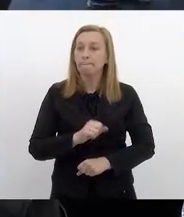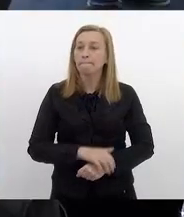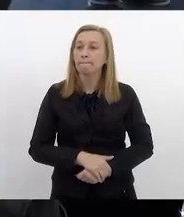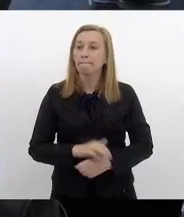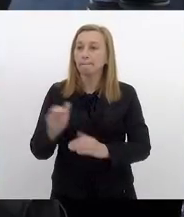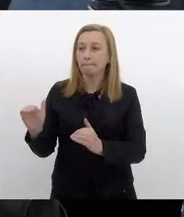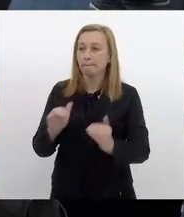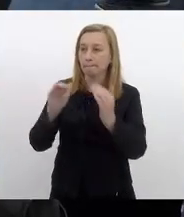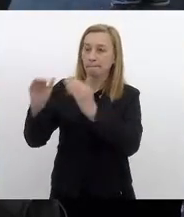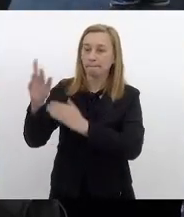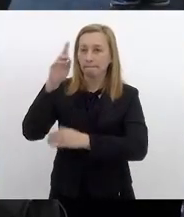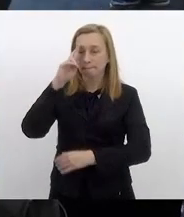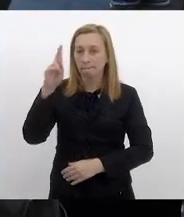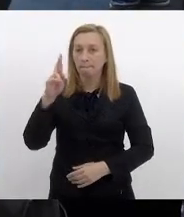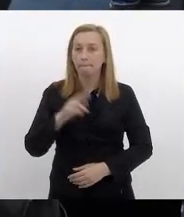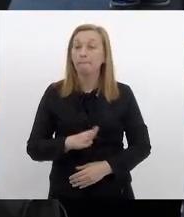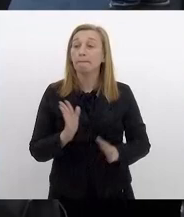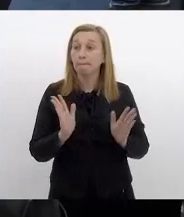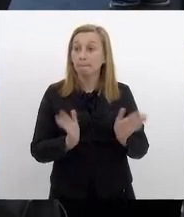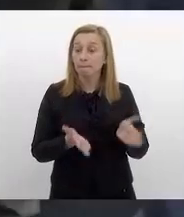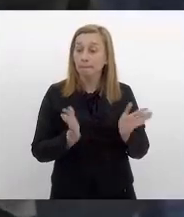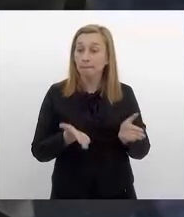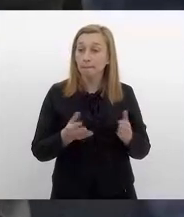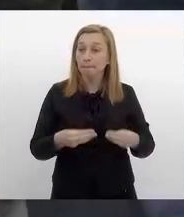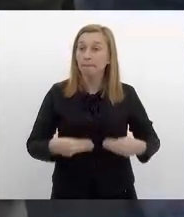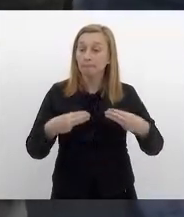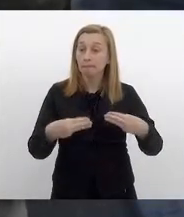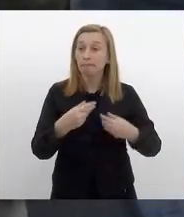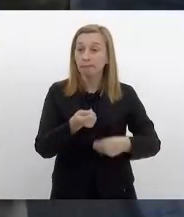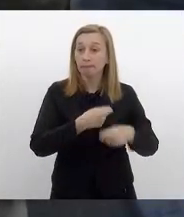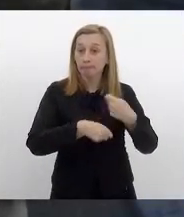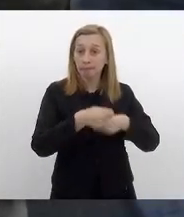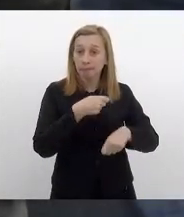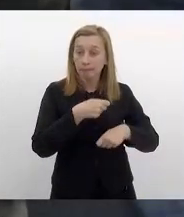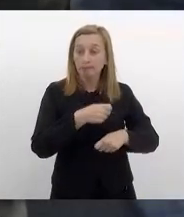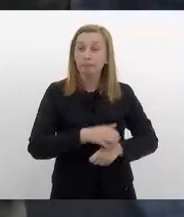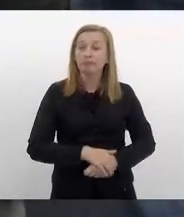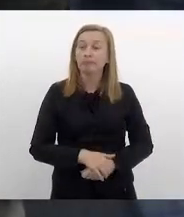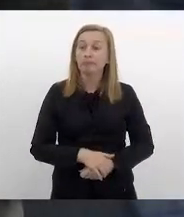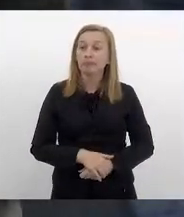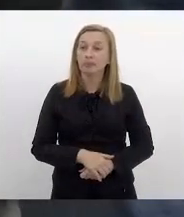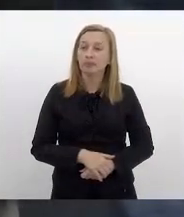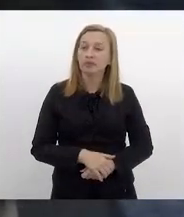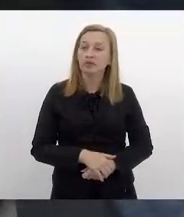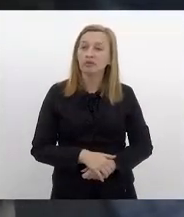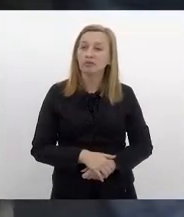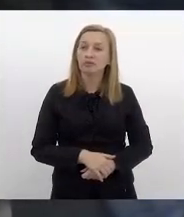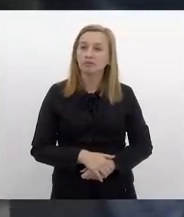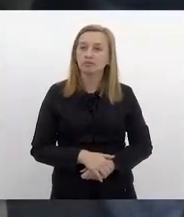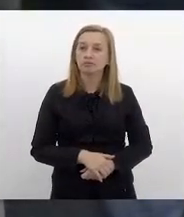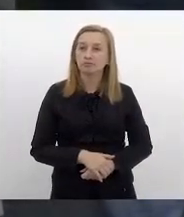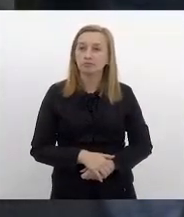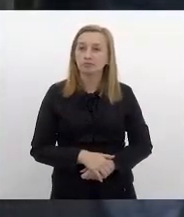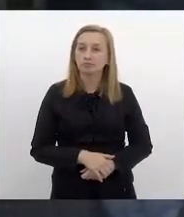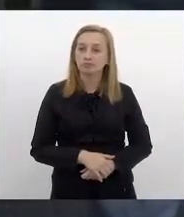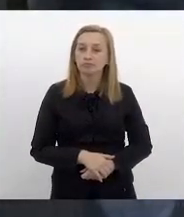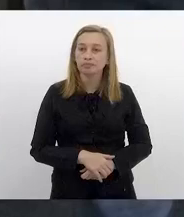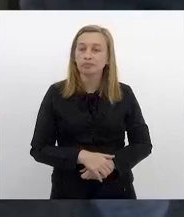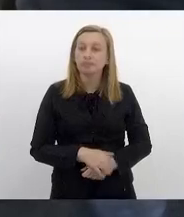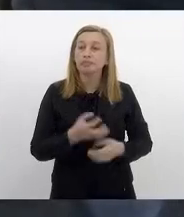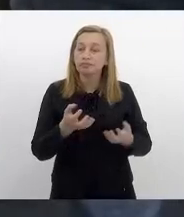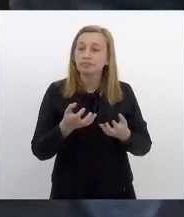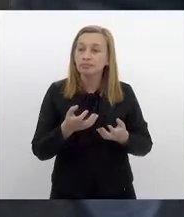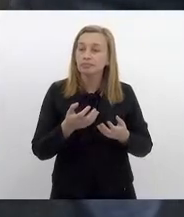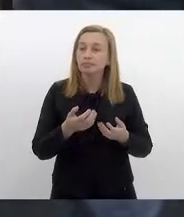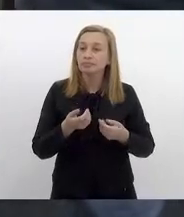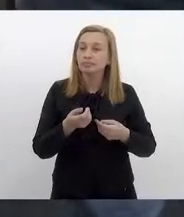Excelência que hoje o ministro da Economia se encontra tentando negociar